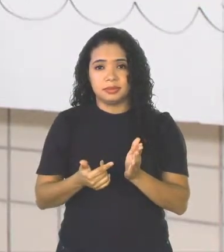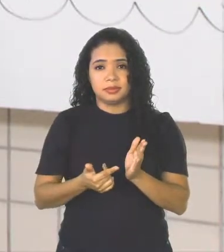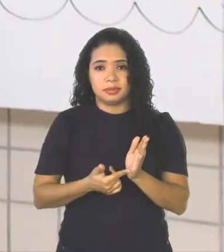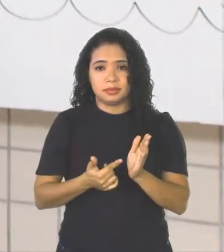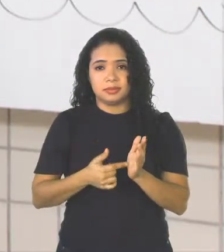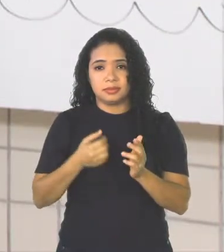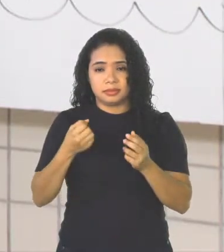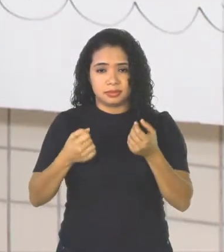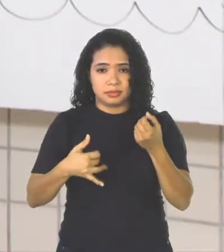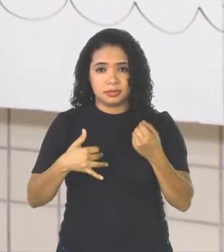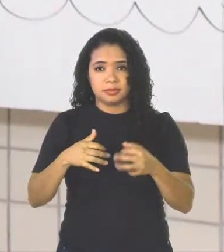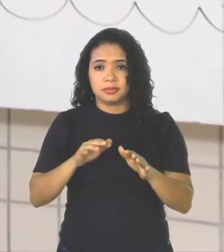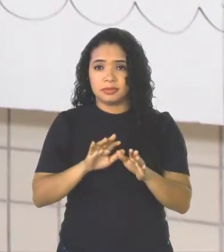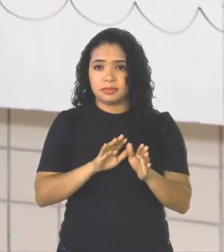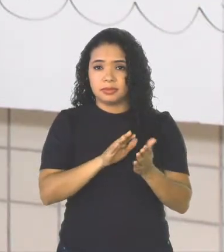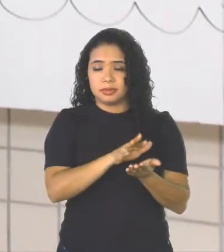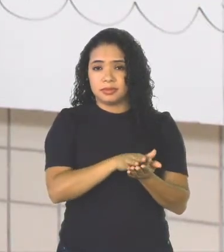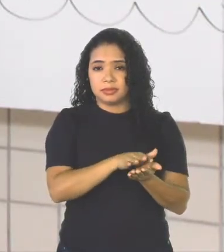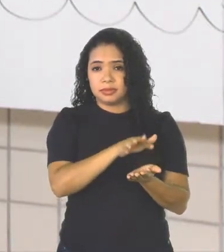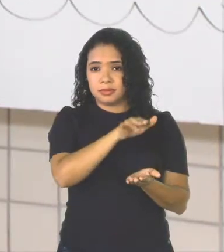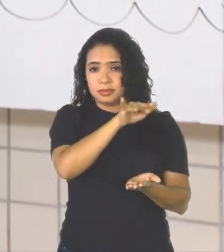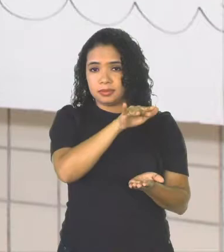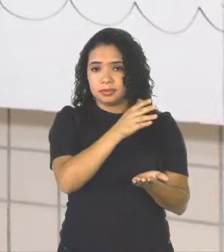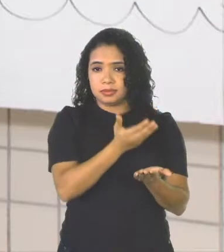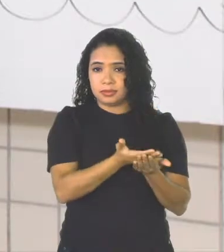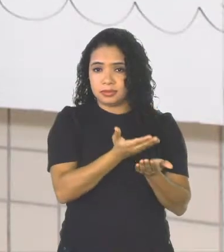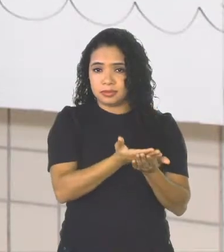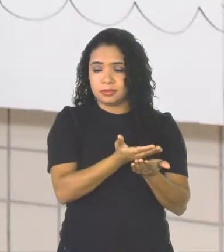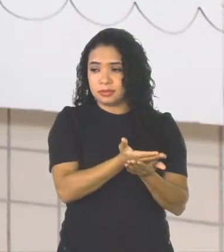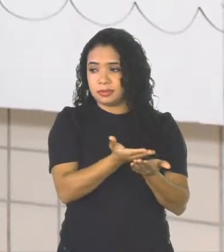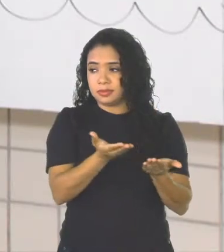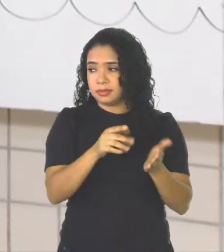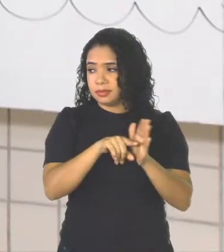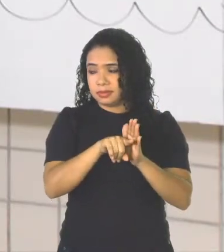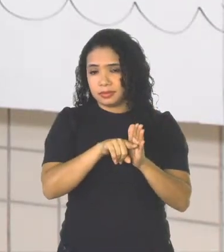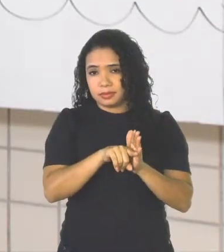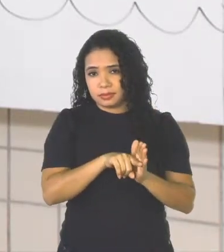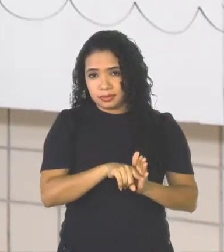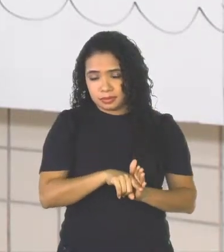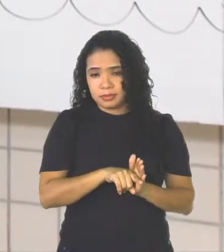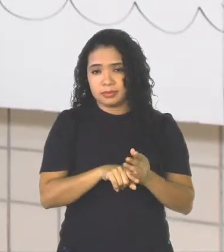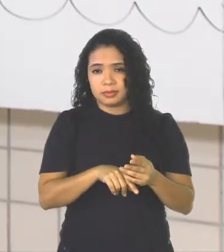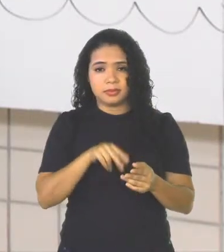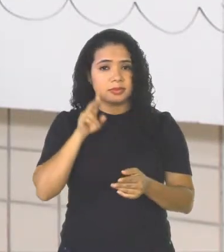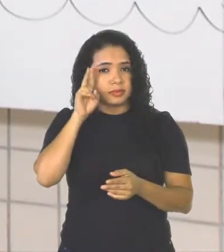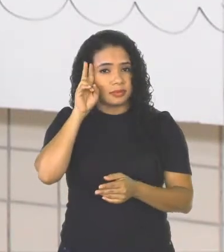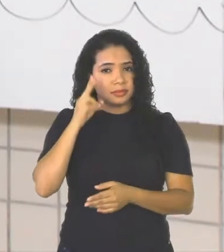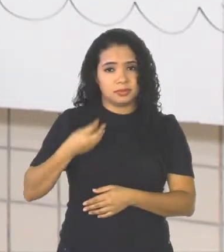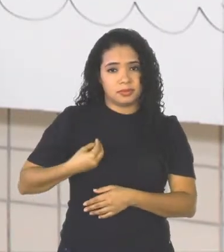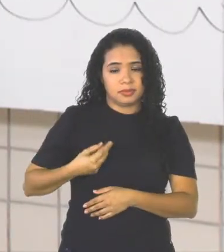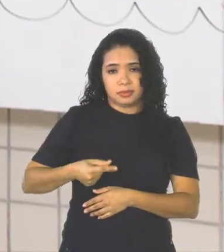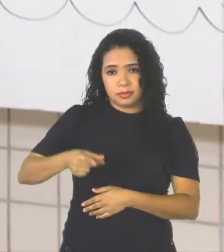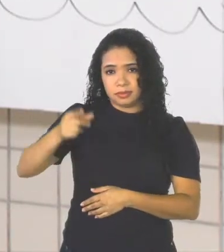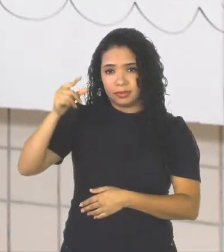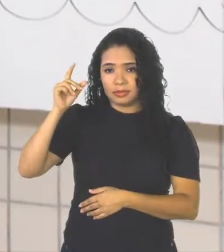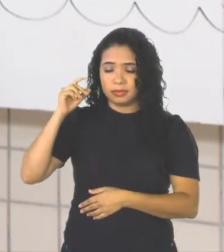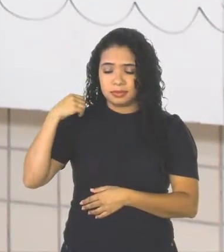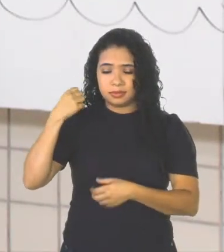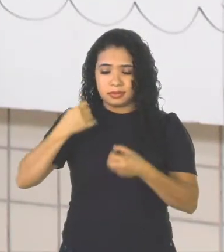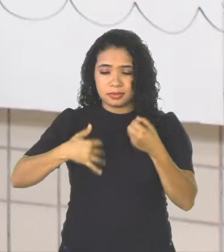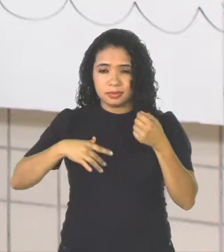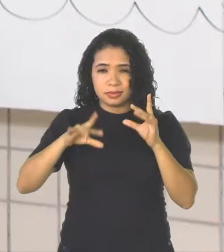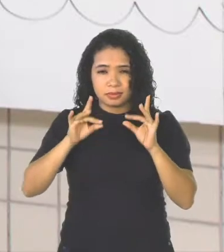de vocês tem uma atividade para vocês pesquisarem um pouquinho da biografia dela, tá? Então eu não vou contar muita coisa não, porque aí